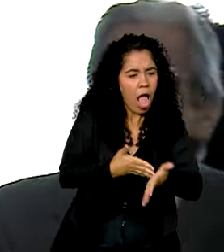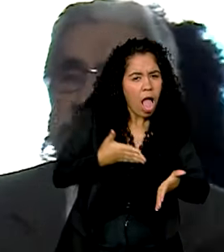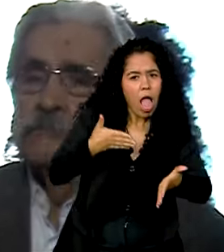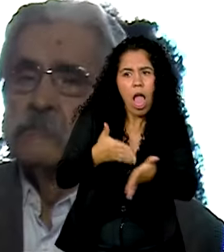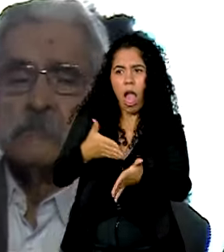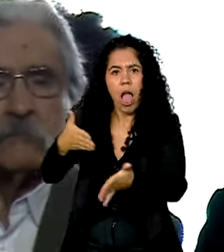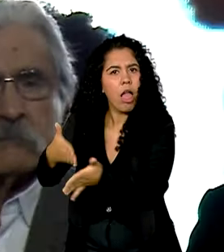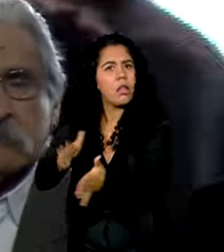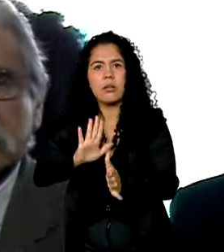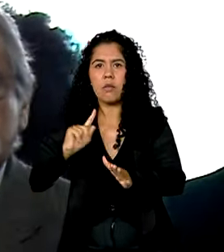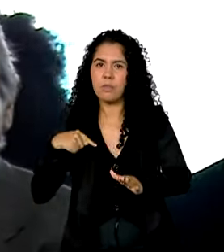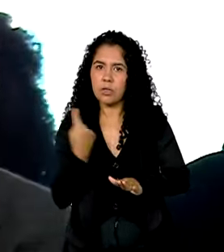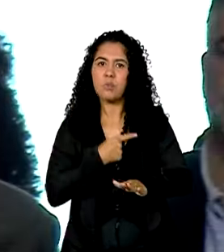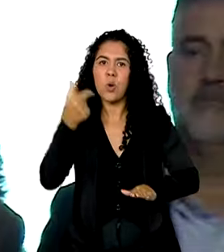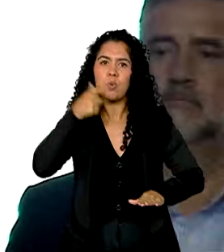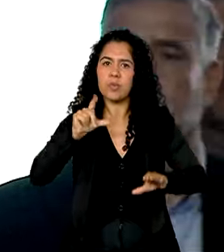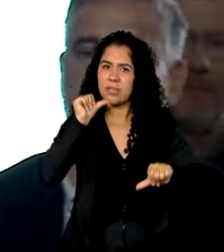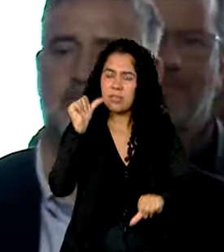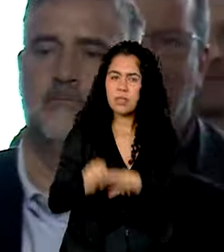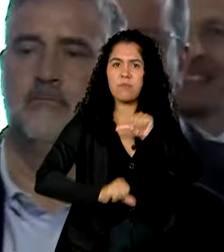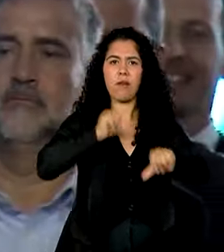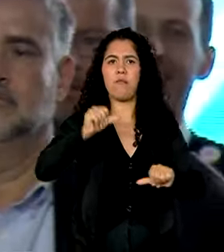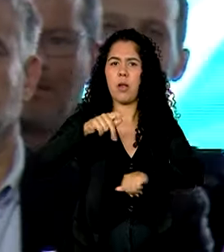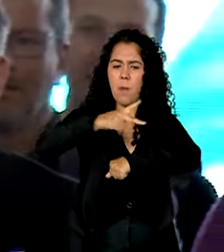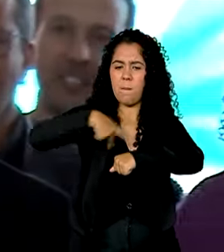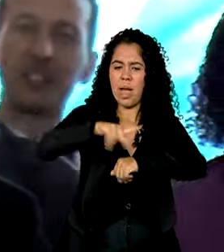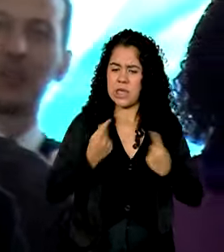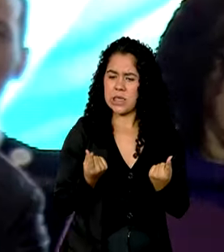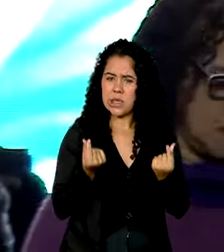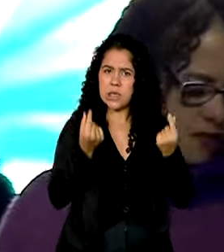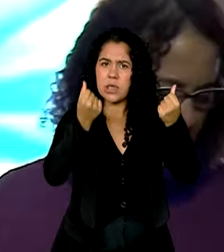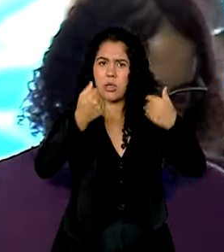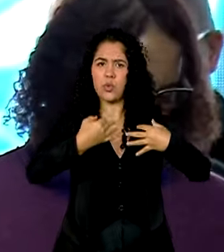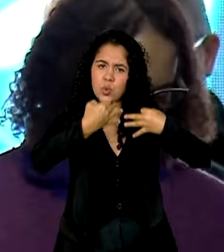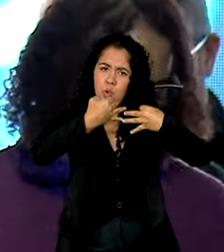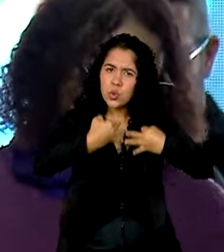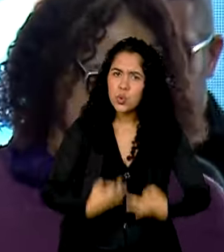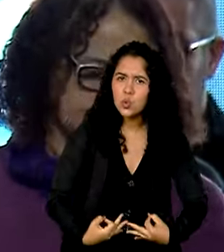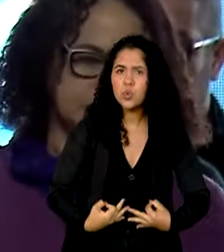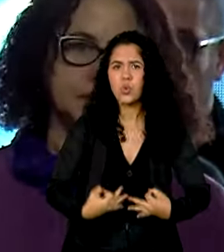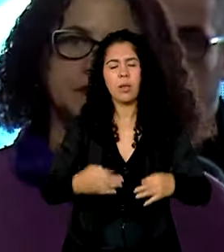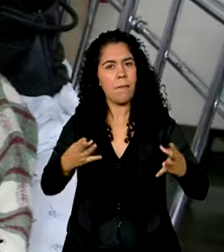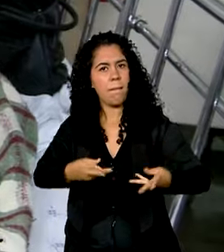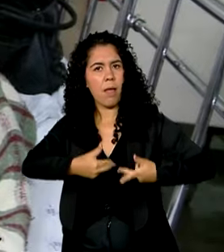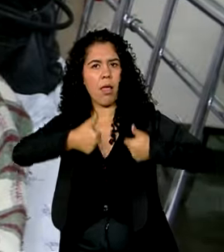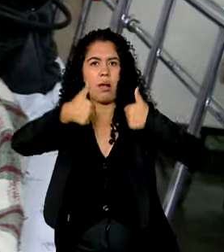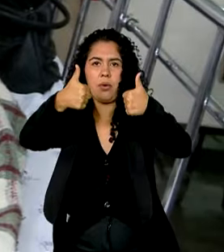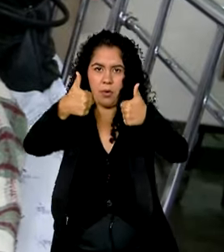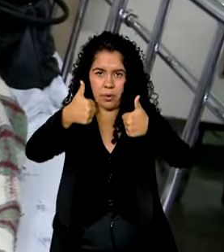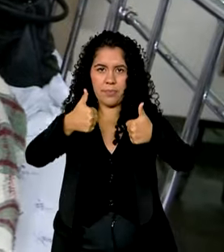se transformar num país mais rico, num país mais justo, num país melhor.